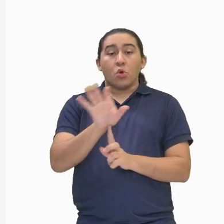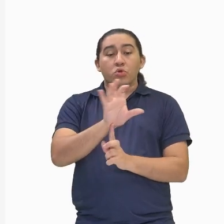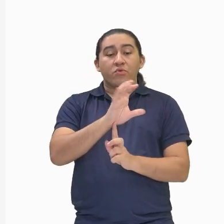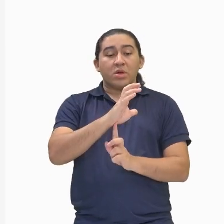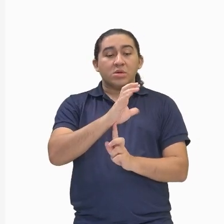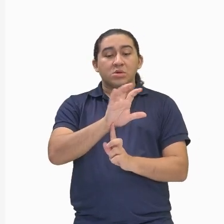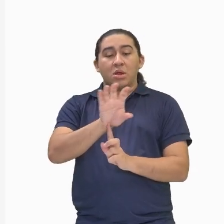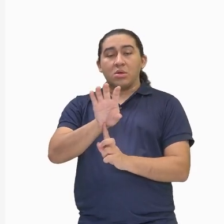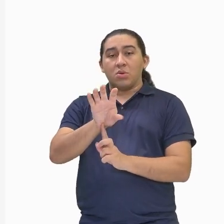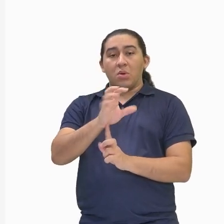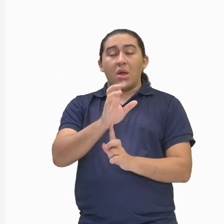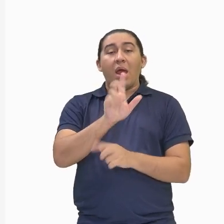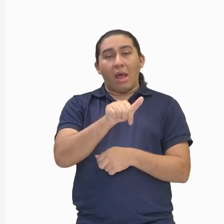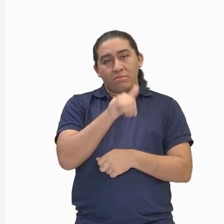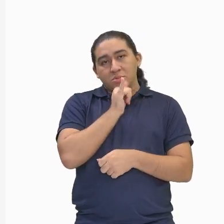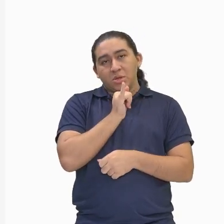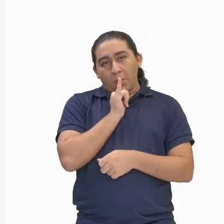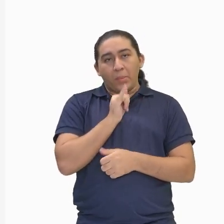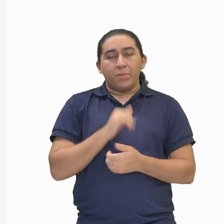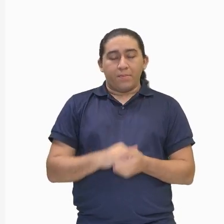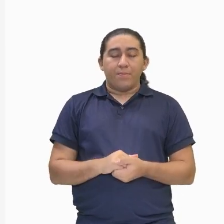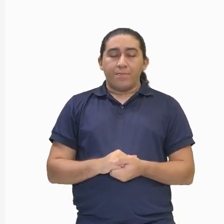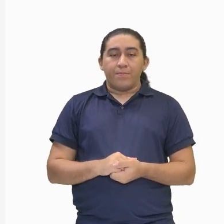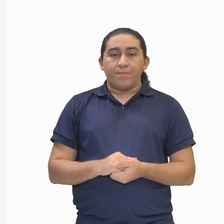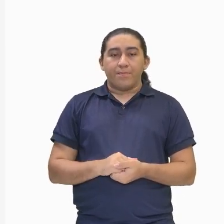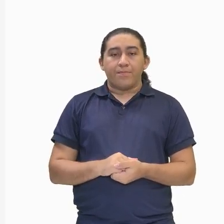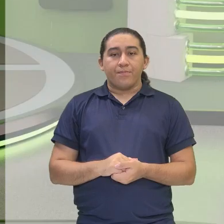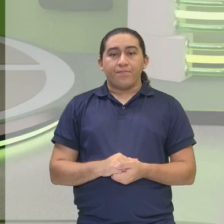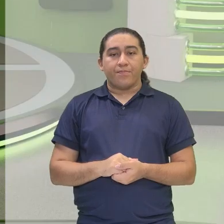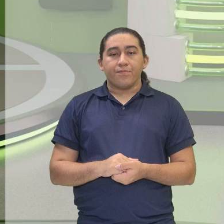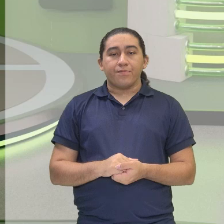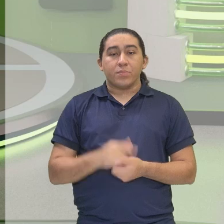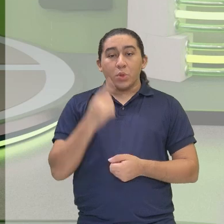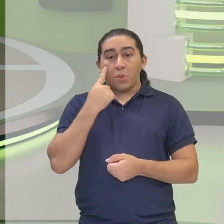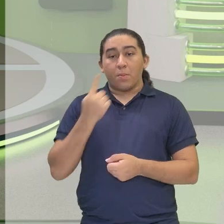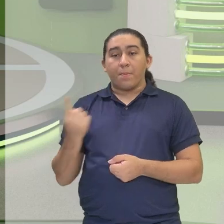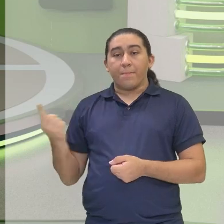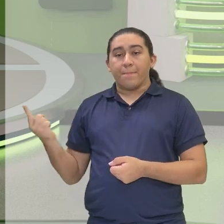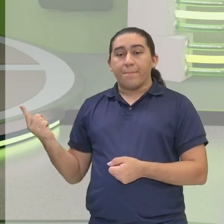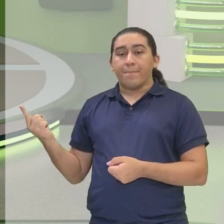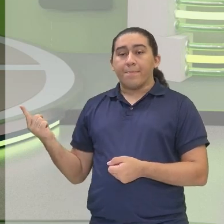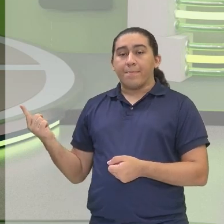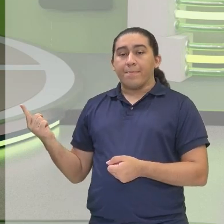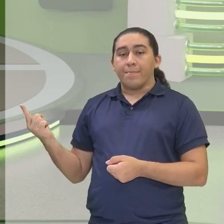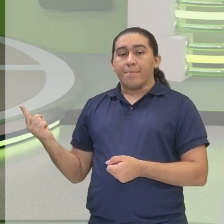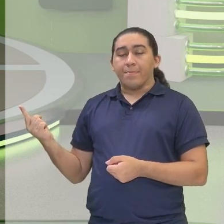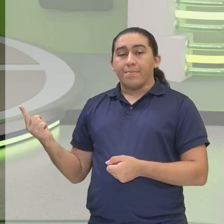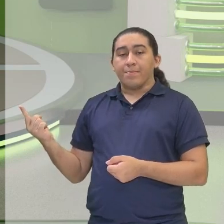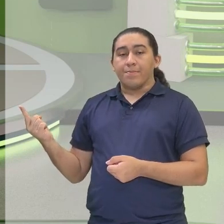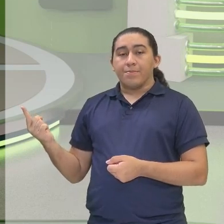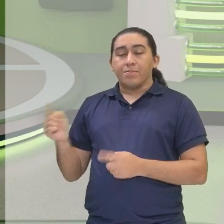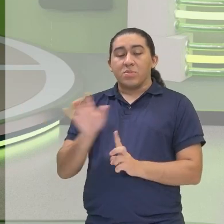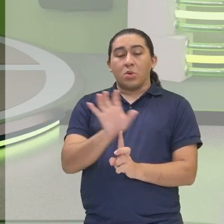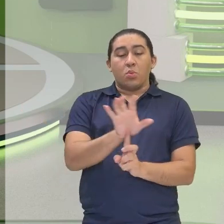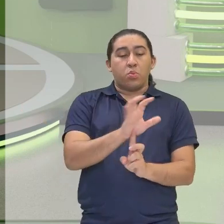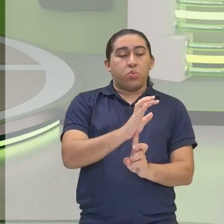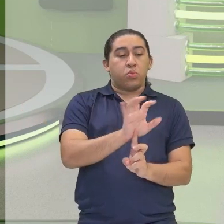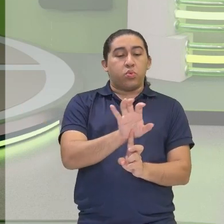são exemplos de receptores elétricos. Pessoal, olha só. Aqui ao meu lado, veja só, aqui ao meu lado eu tenho um ventilador